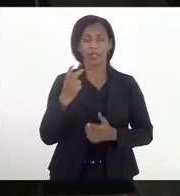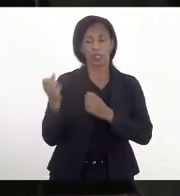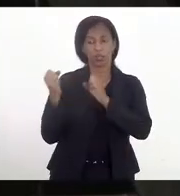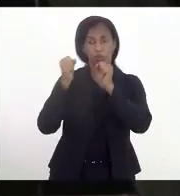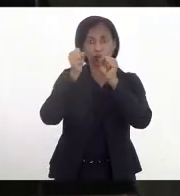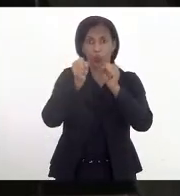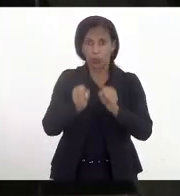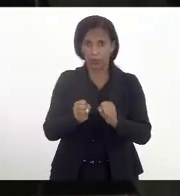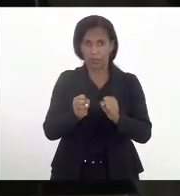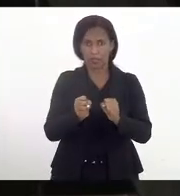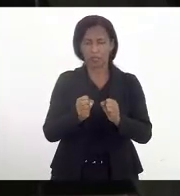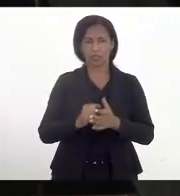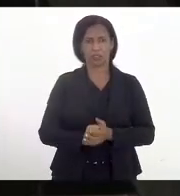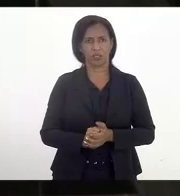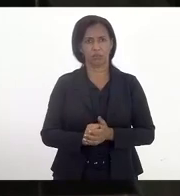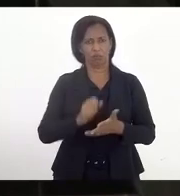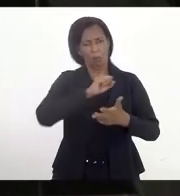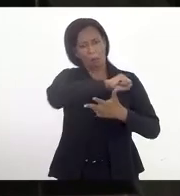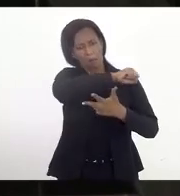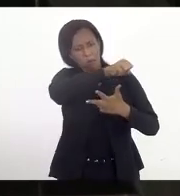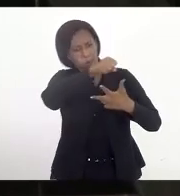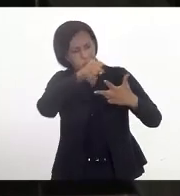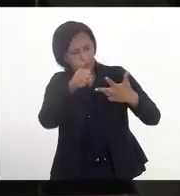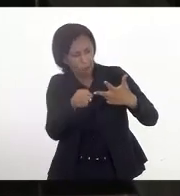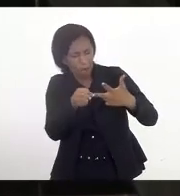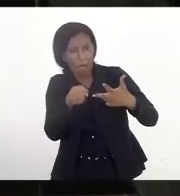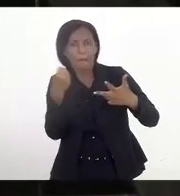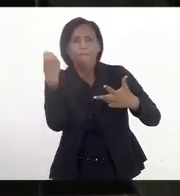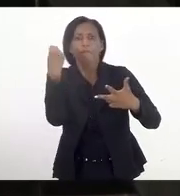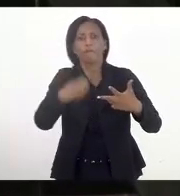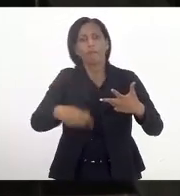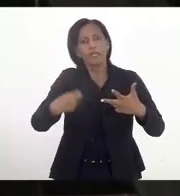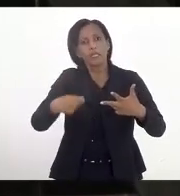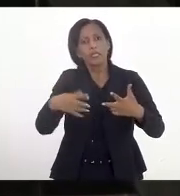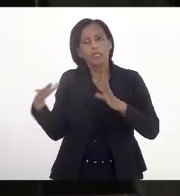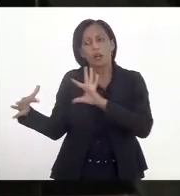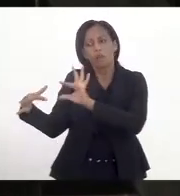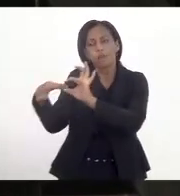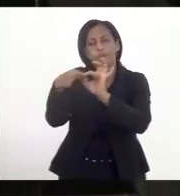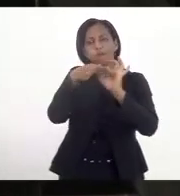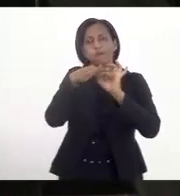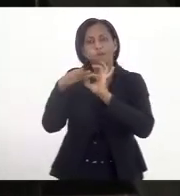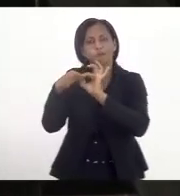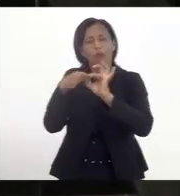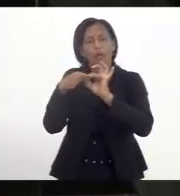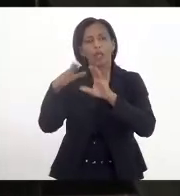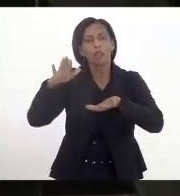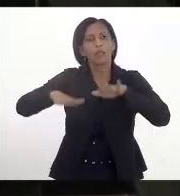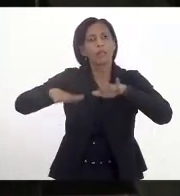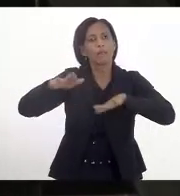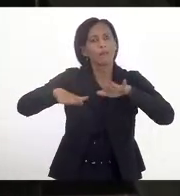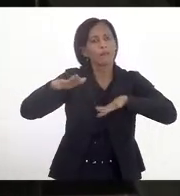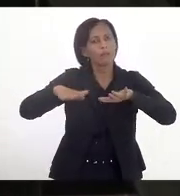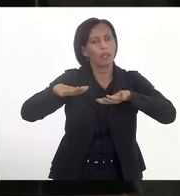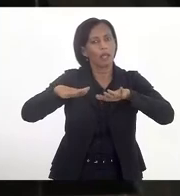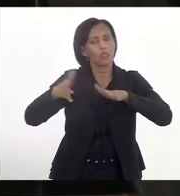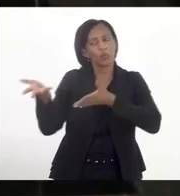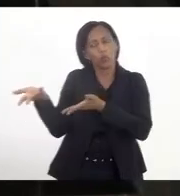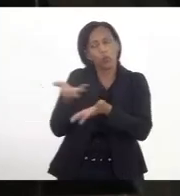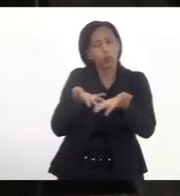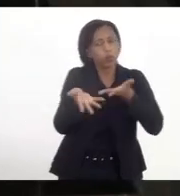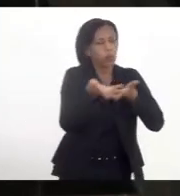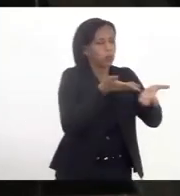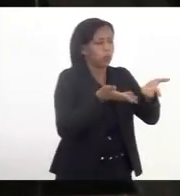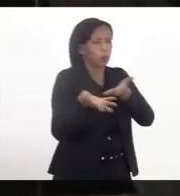poderes tem que ser harmônicos e Independentes entre si e